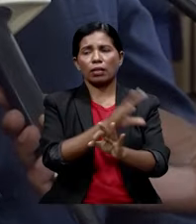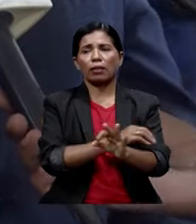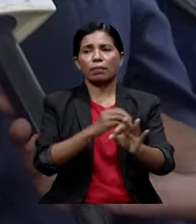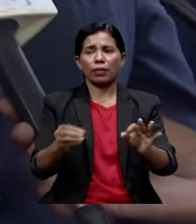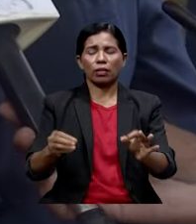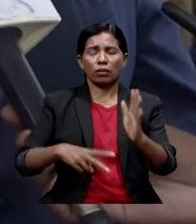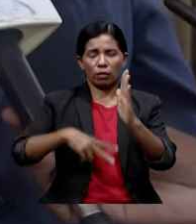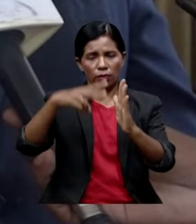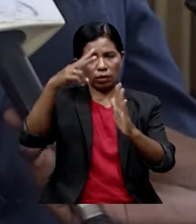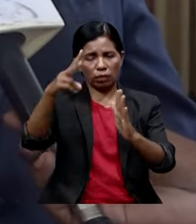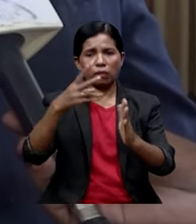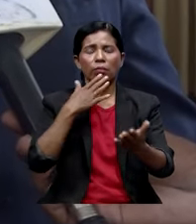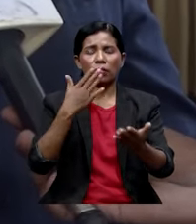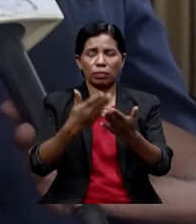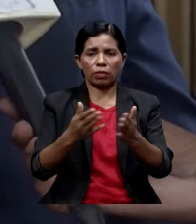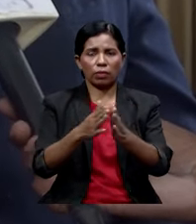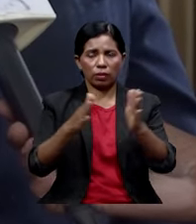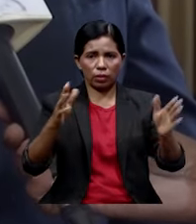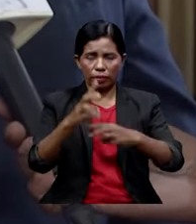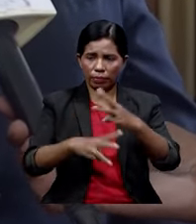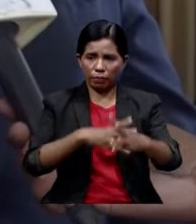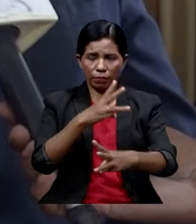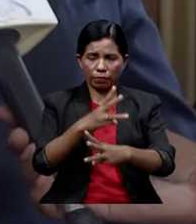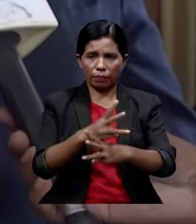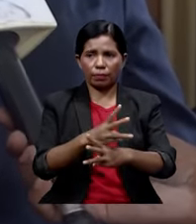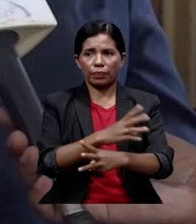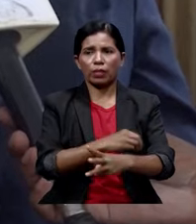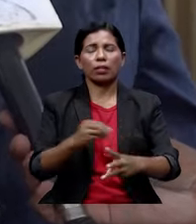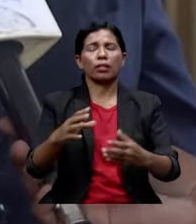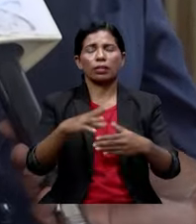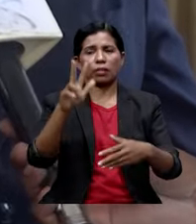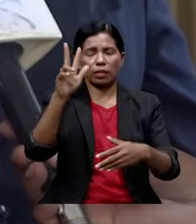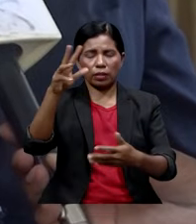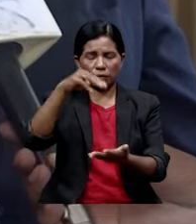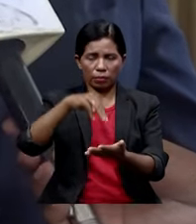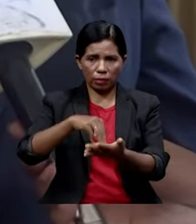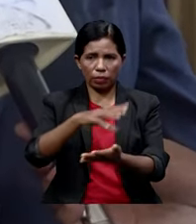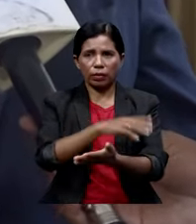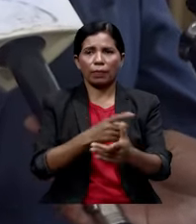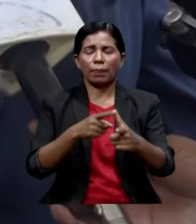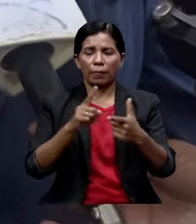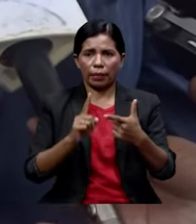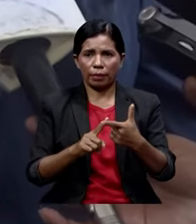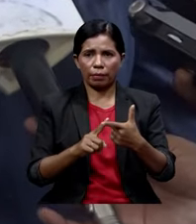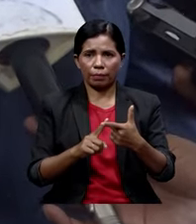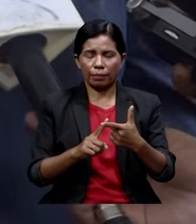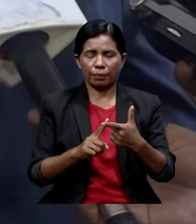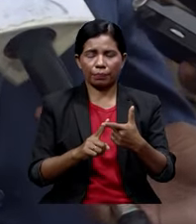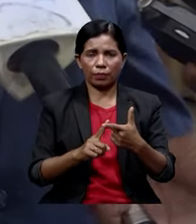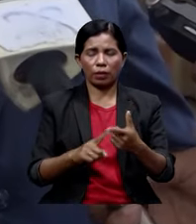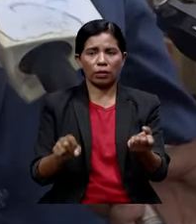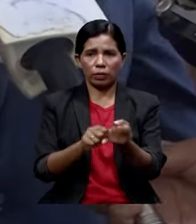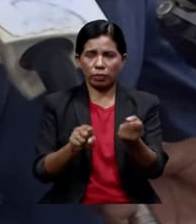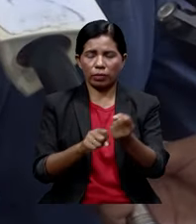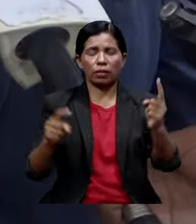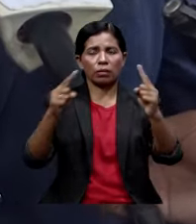valor máximo de 3 bilhões e 93 milhões do dinheiro ien do Japão e que vai contribuir para